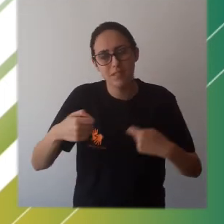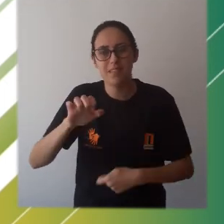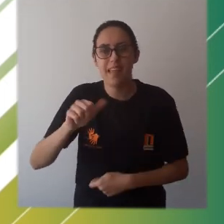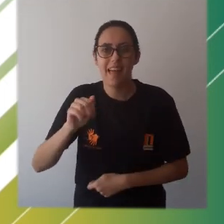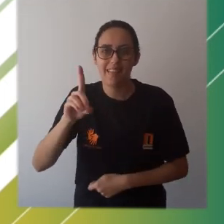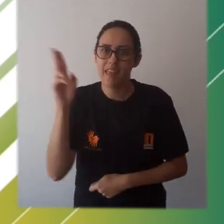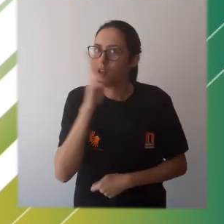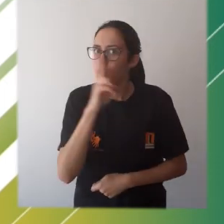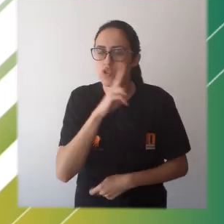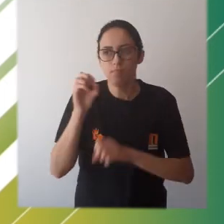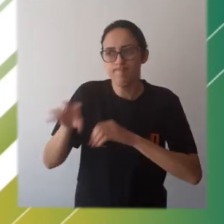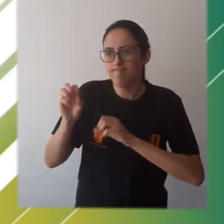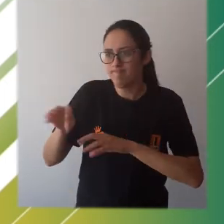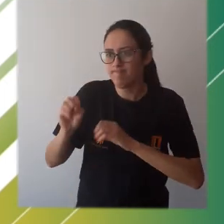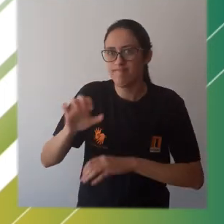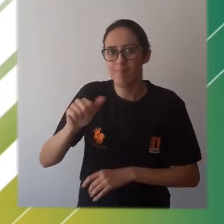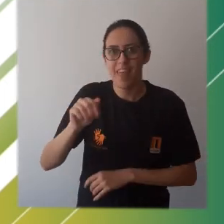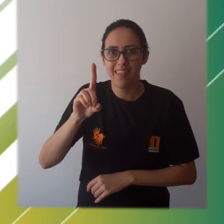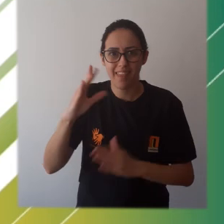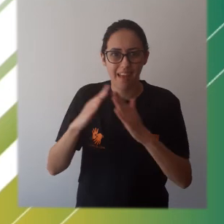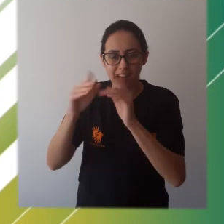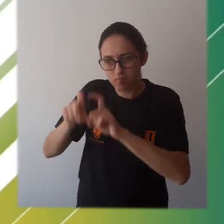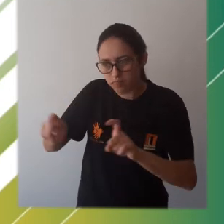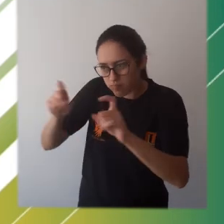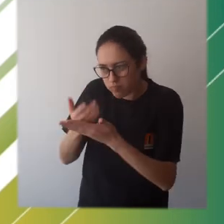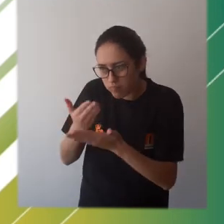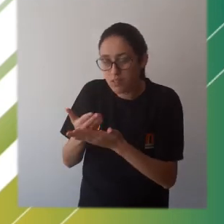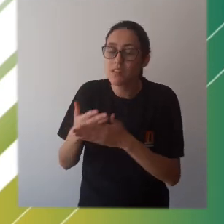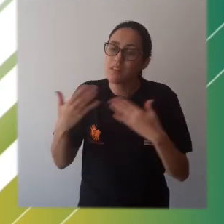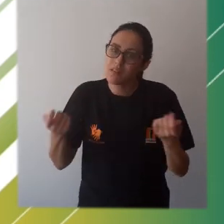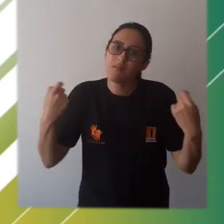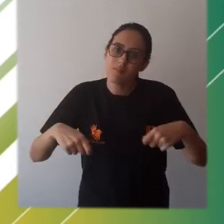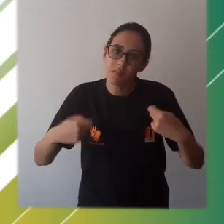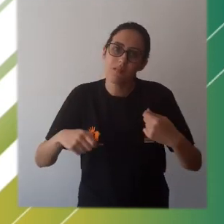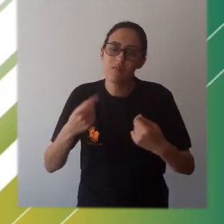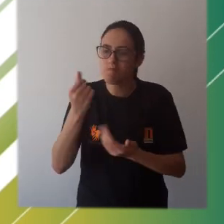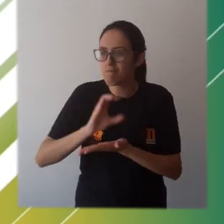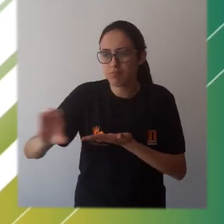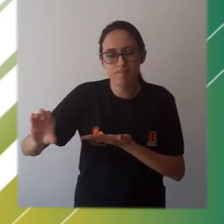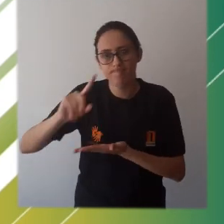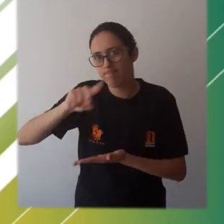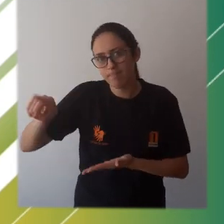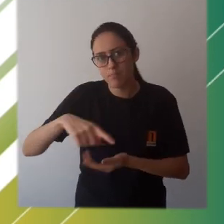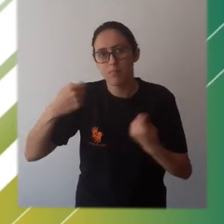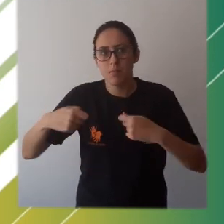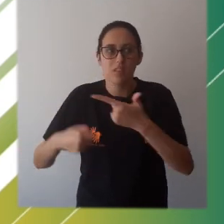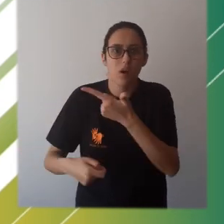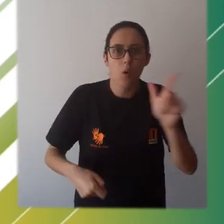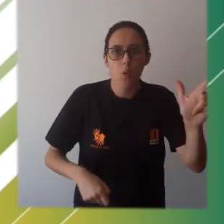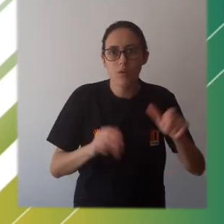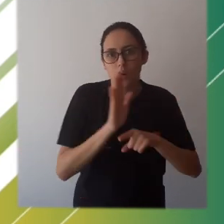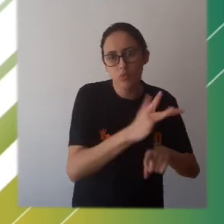do EAD em forma emergencial e urgente, então muitos recursos tiveram que ser deslocados para atendimento dessas 2